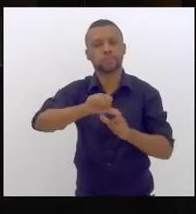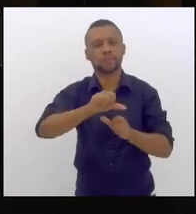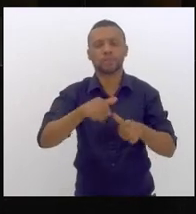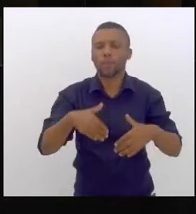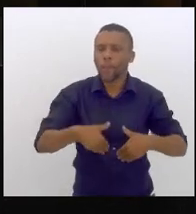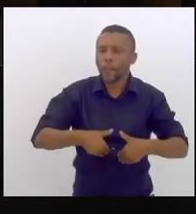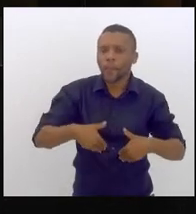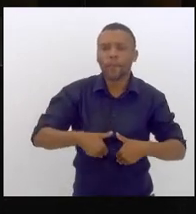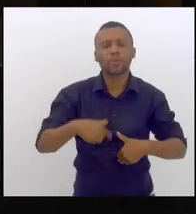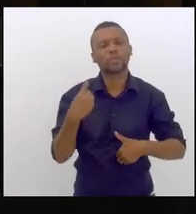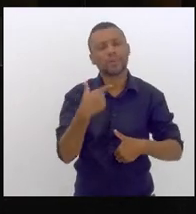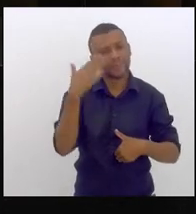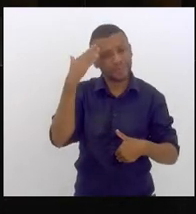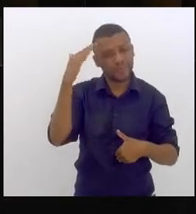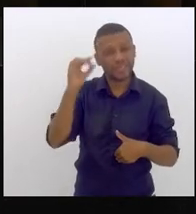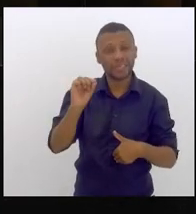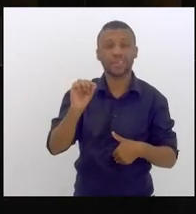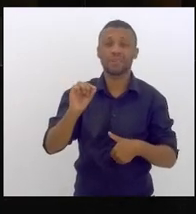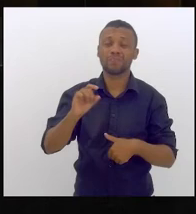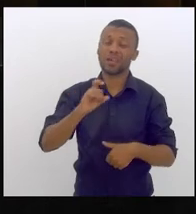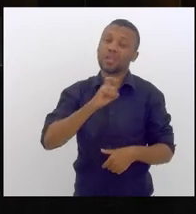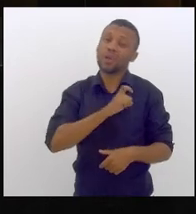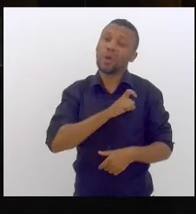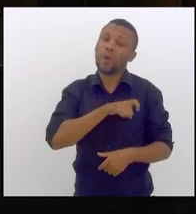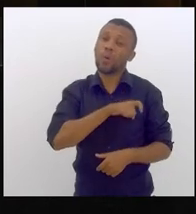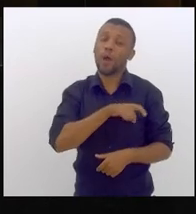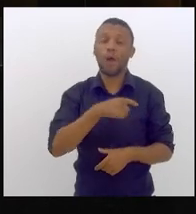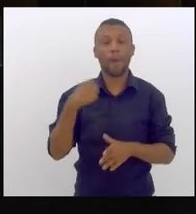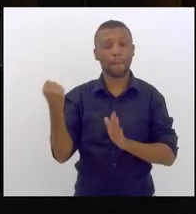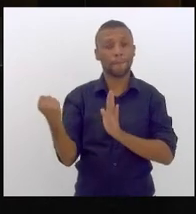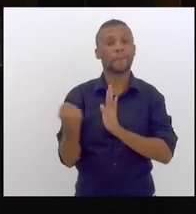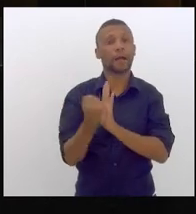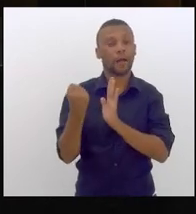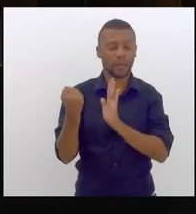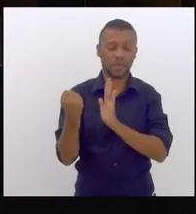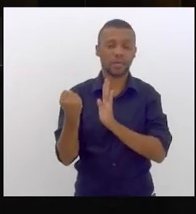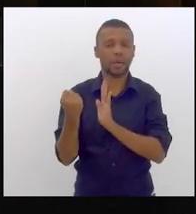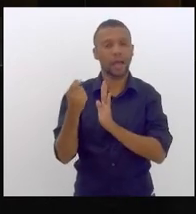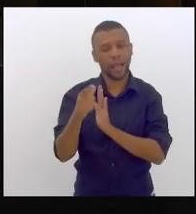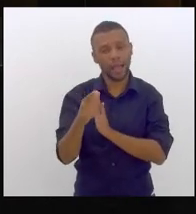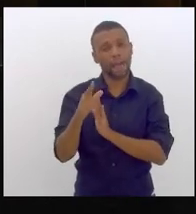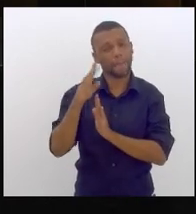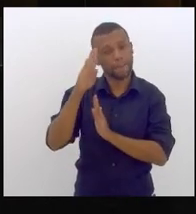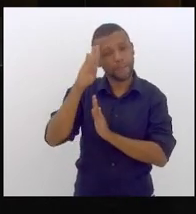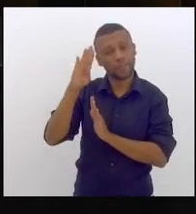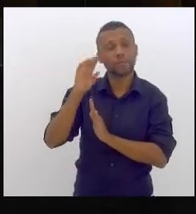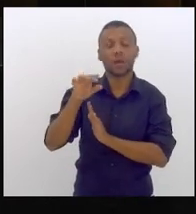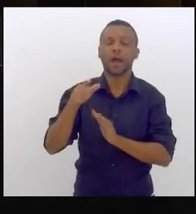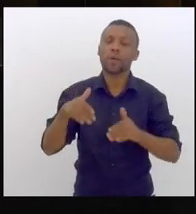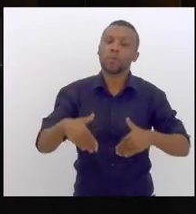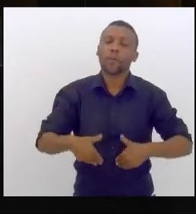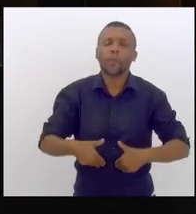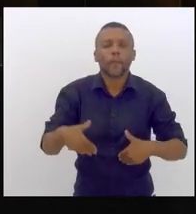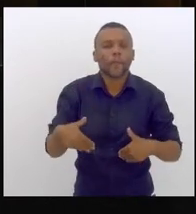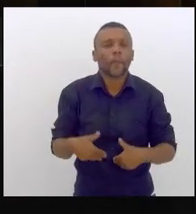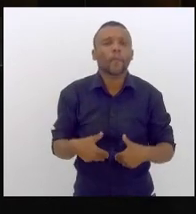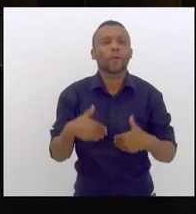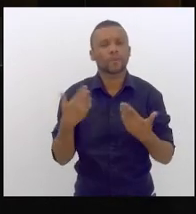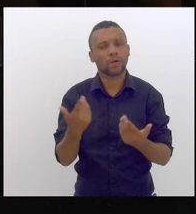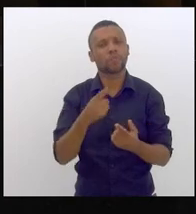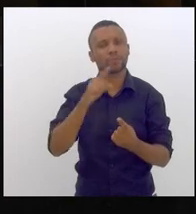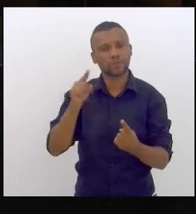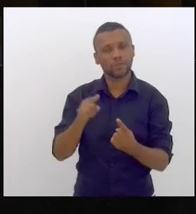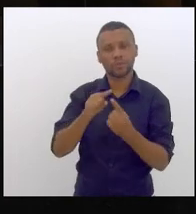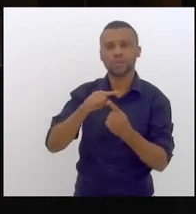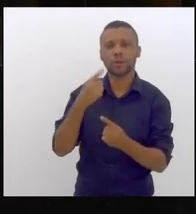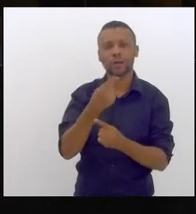a expressão mais cruel da desigualdade, sem dúvida nenhuma, é a fome. Então, nesse sentido, quando a gente vê